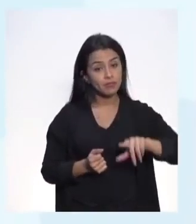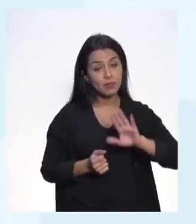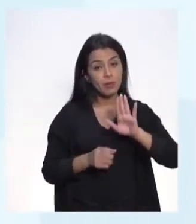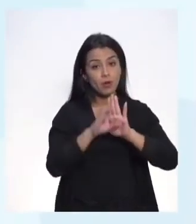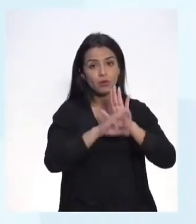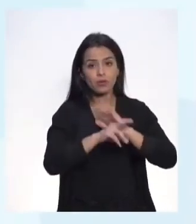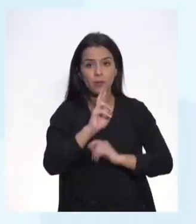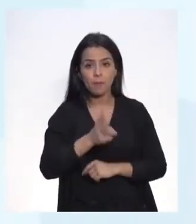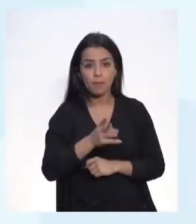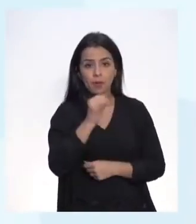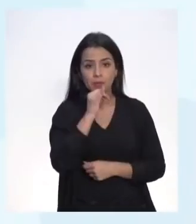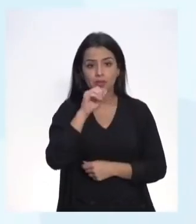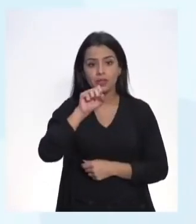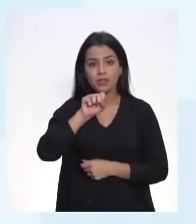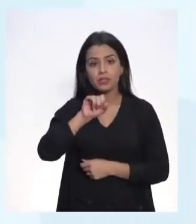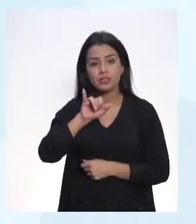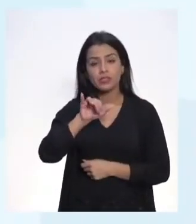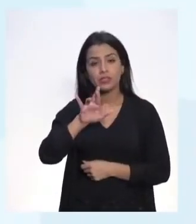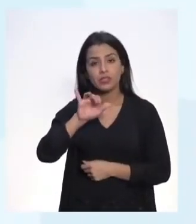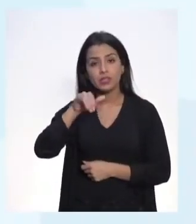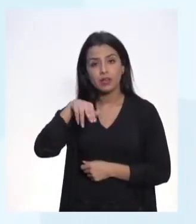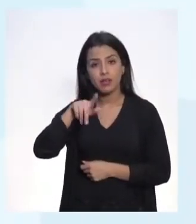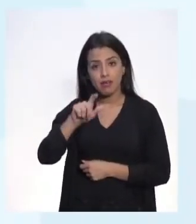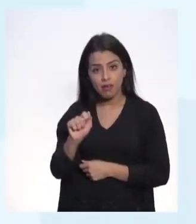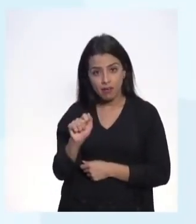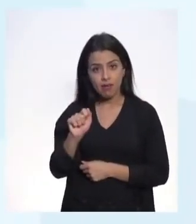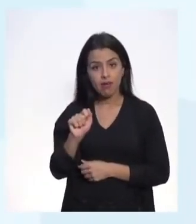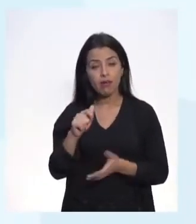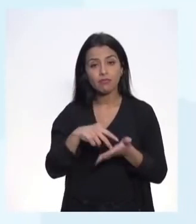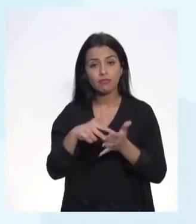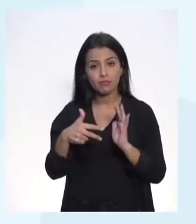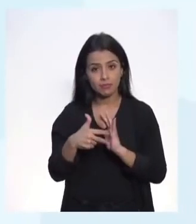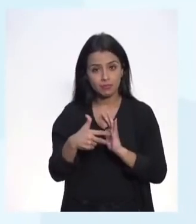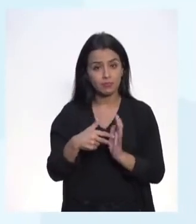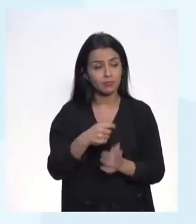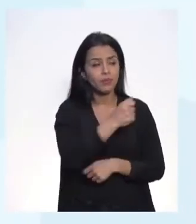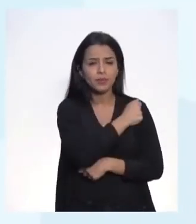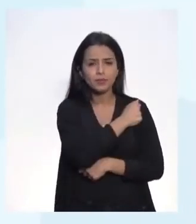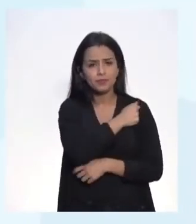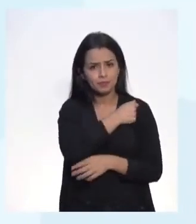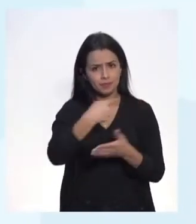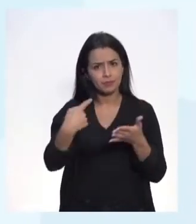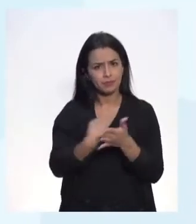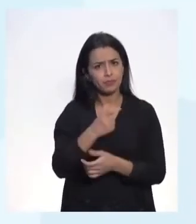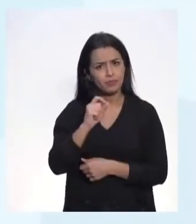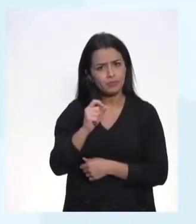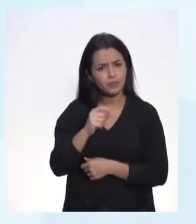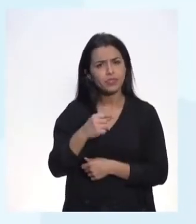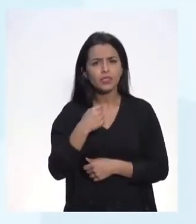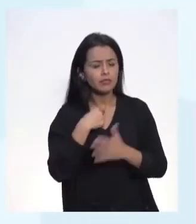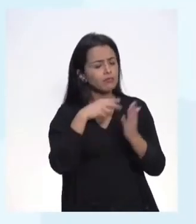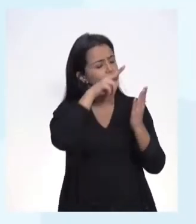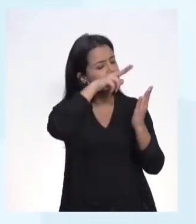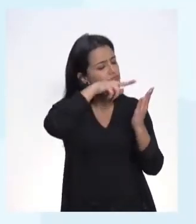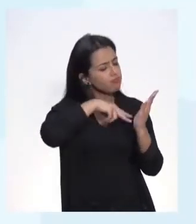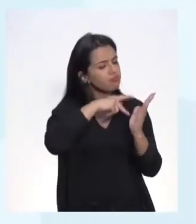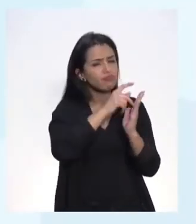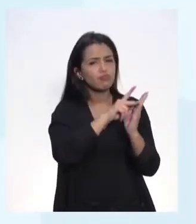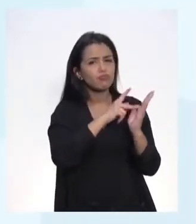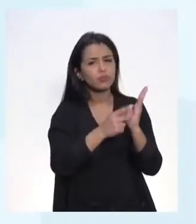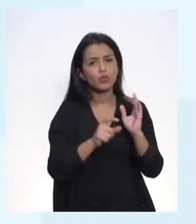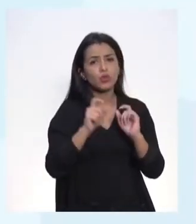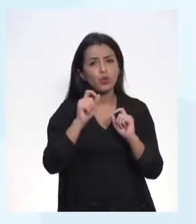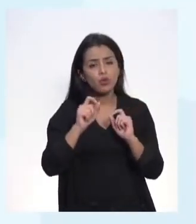conceito. Seringar. A aluna perguntou o que que era seringar. E você sabe que eu também fiquei, o que que é seringar? Eu fui interpretando o poema. Então, é aquele que